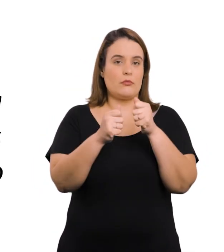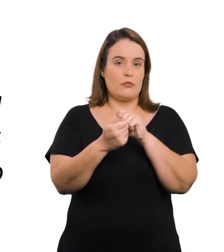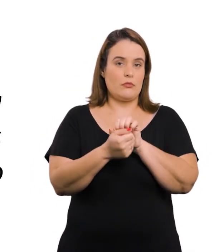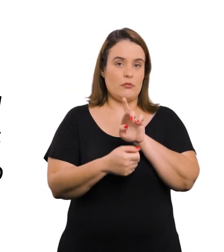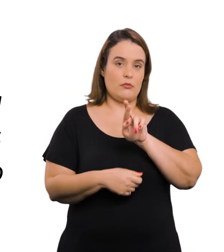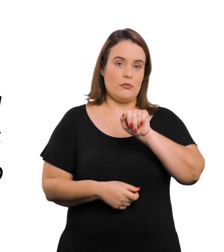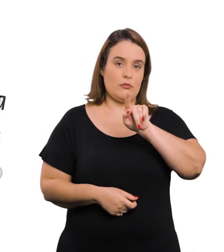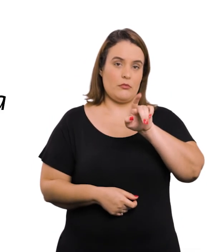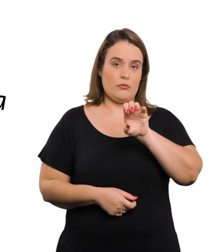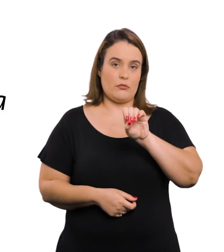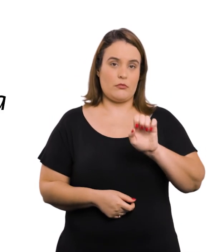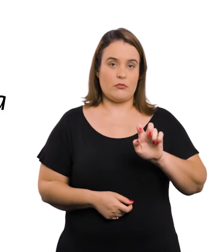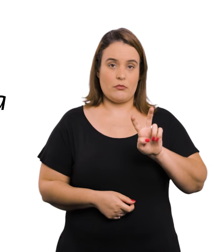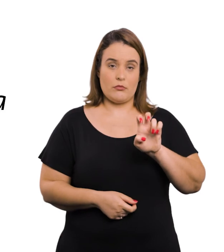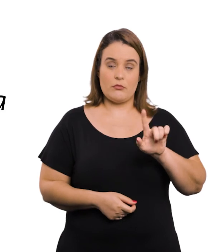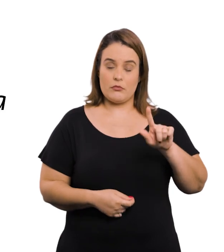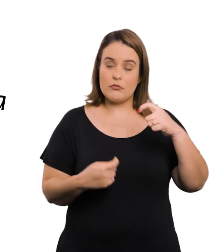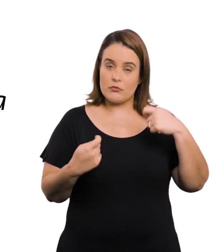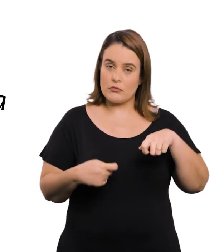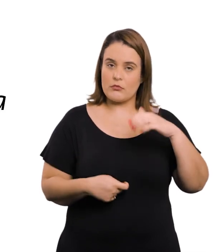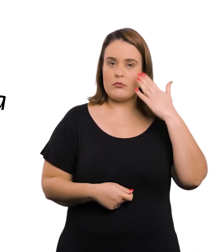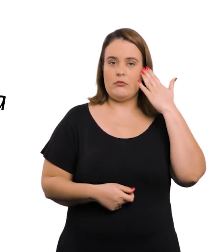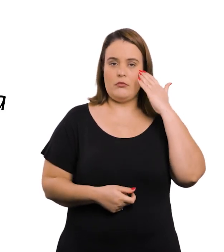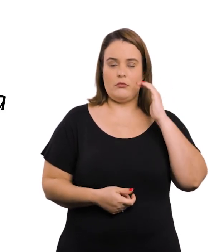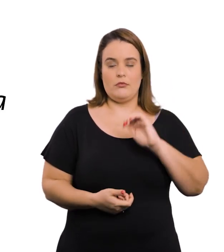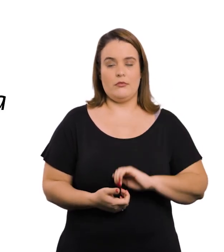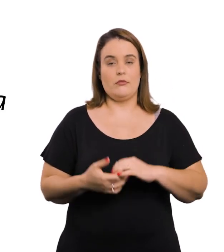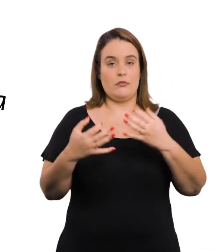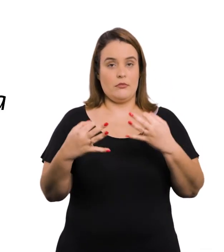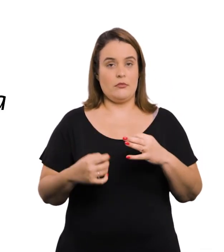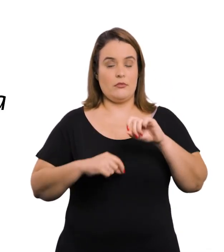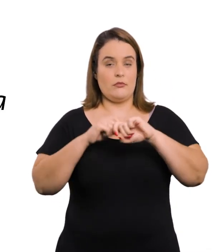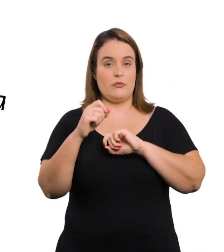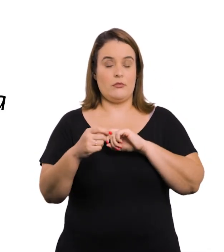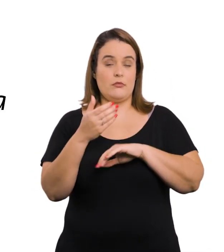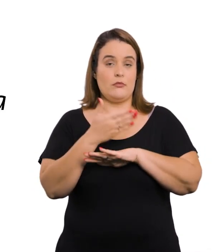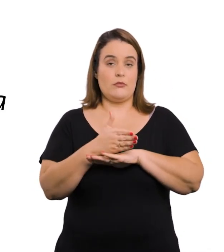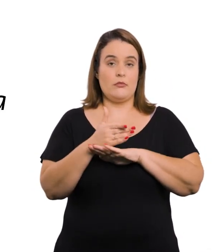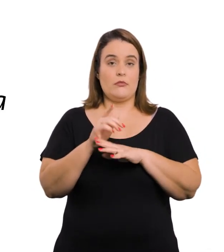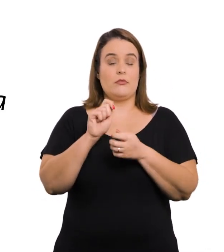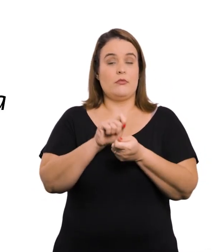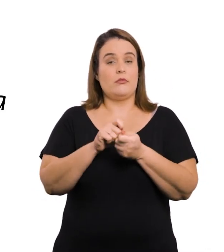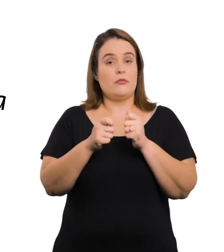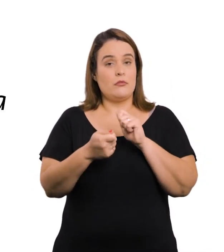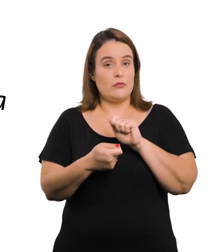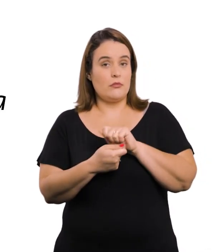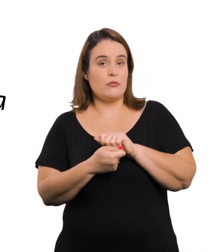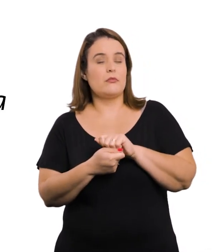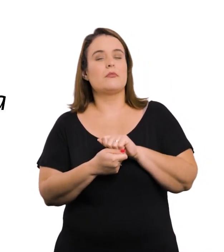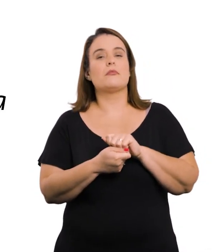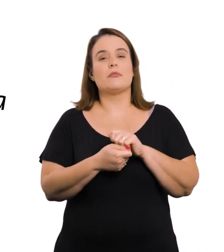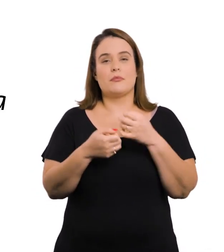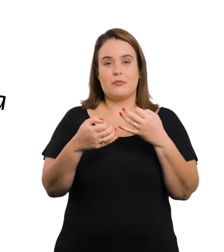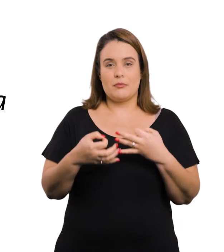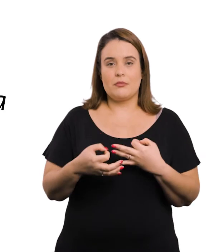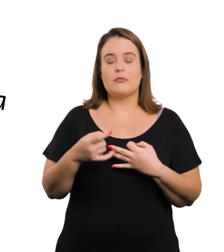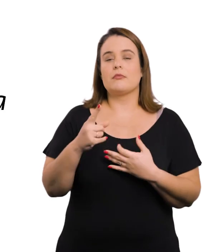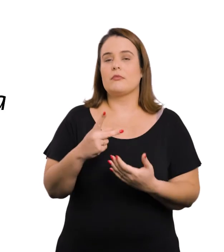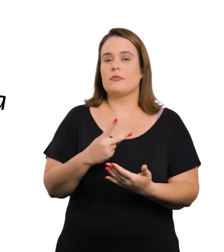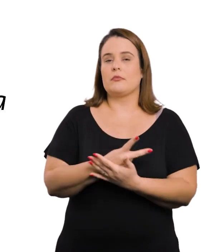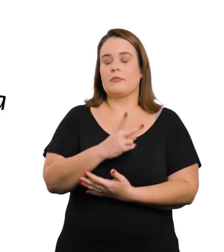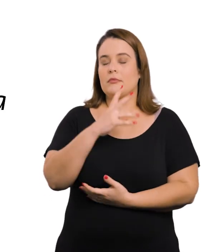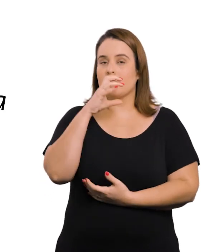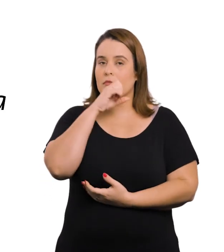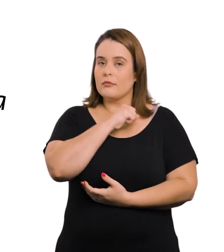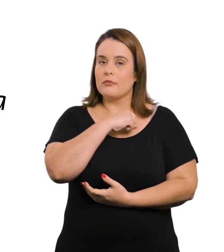adaptações razoáveis da empresa e a entendam. O ideal seria que o treinamento em adaptações razoáveis ocorresse